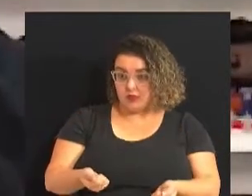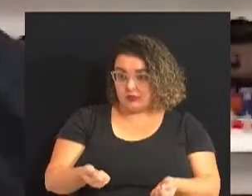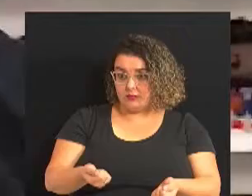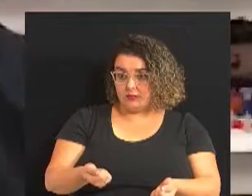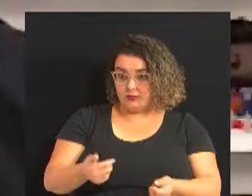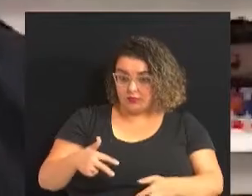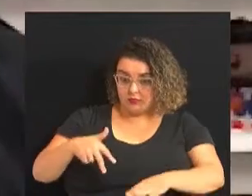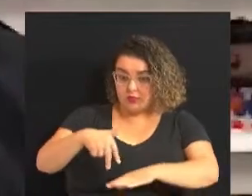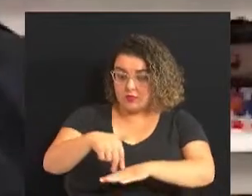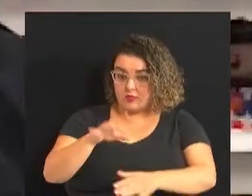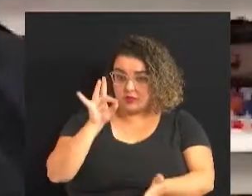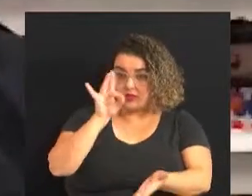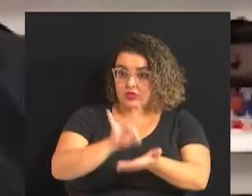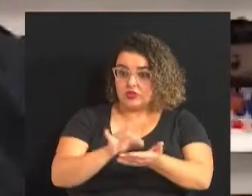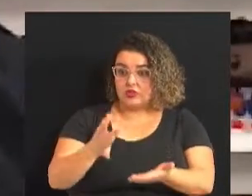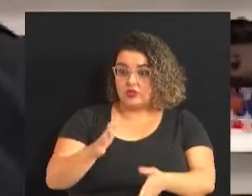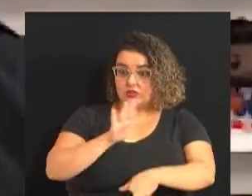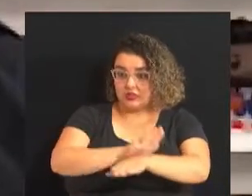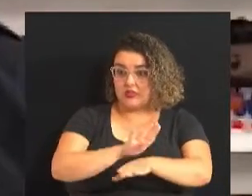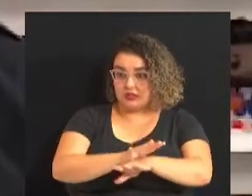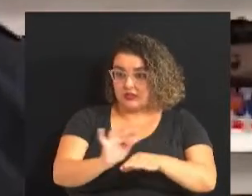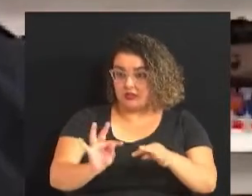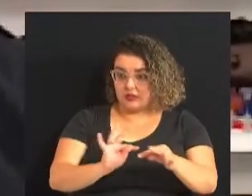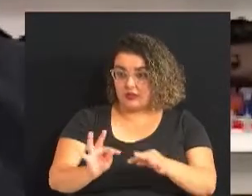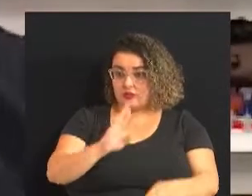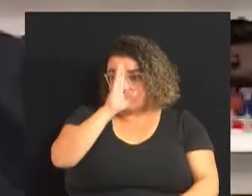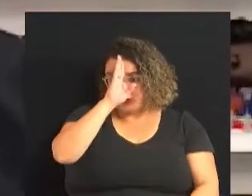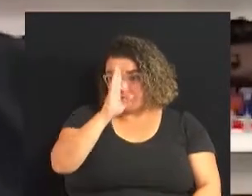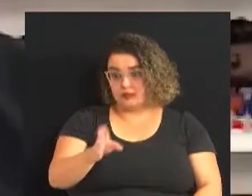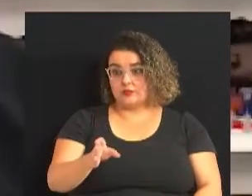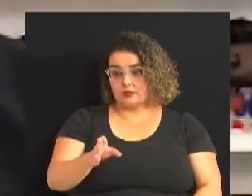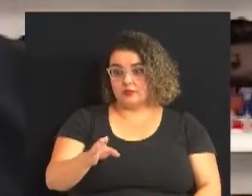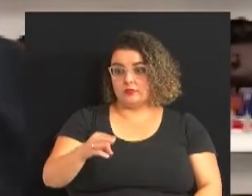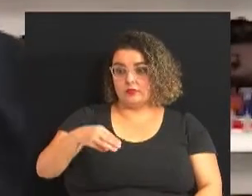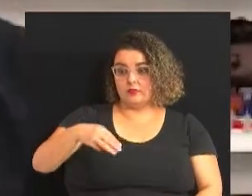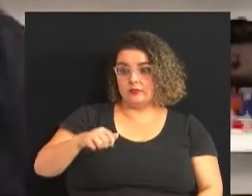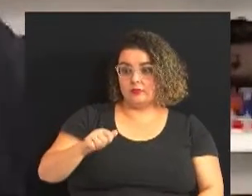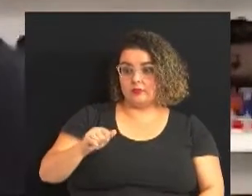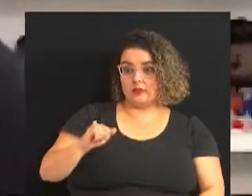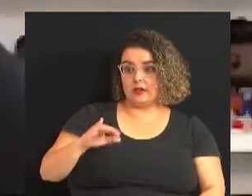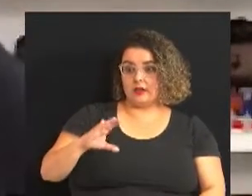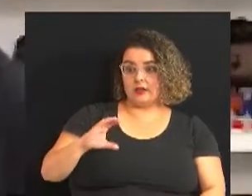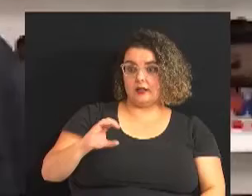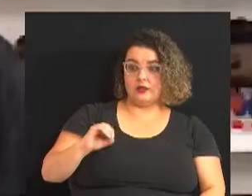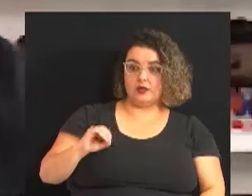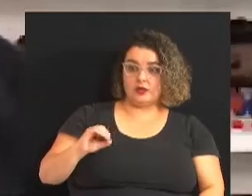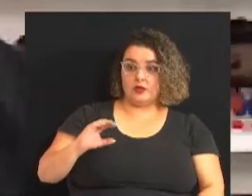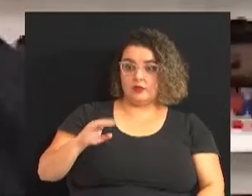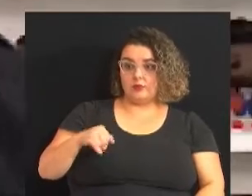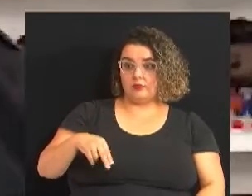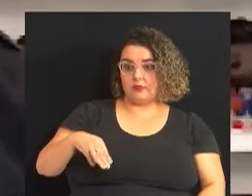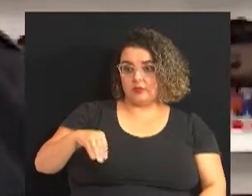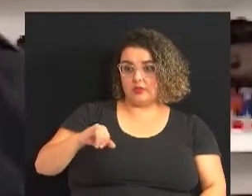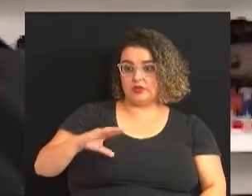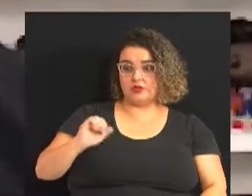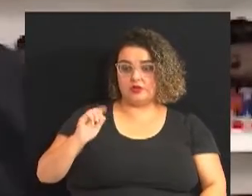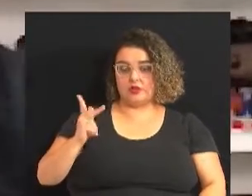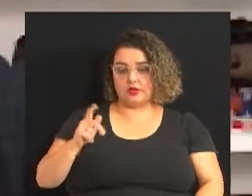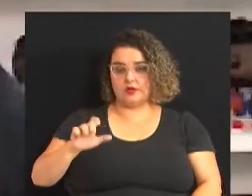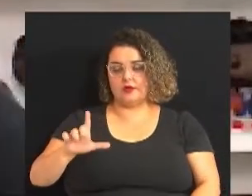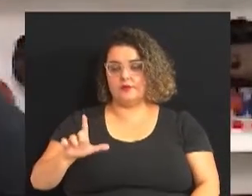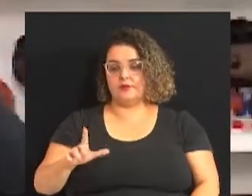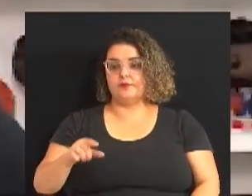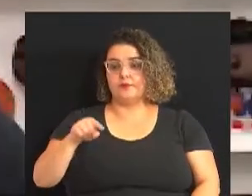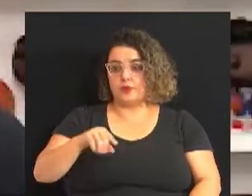de fato de assistente técnico, um dos principais assistentes técnicos do Mike Brown lá em Sacramento. O Thiago Splitter, que hoje é o técnico do